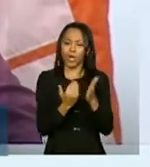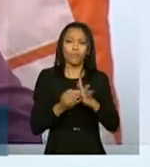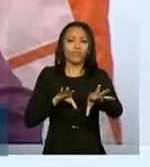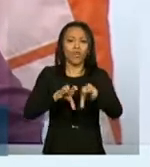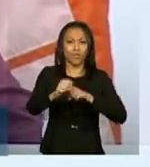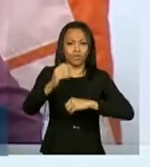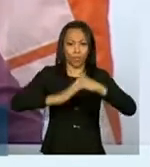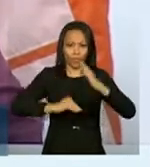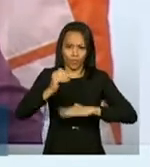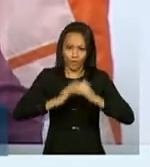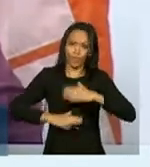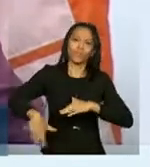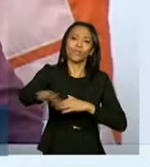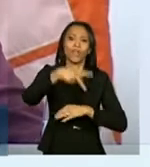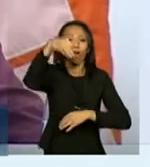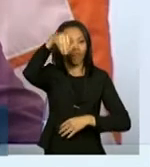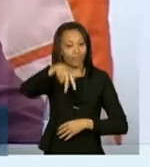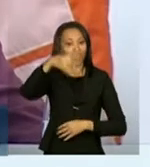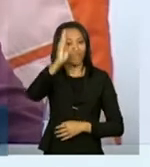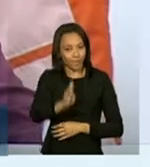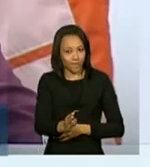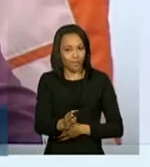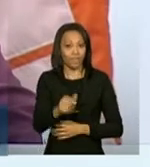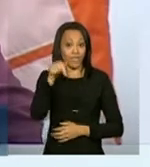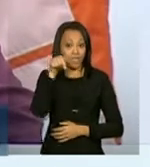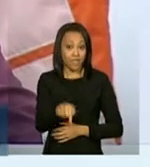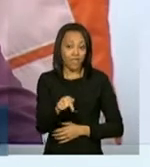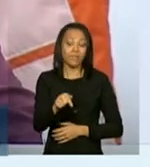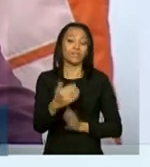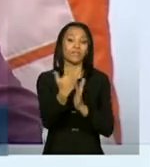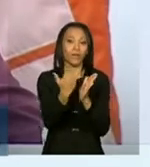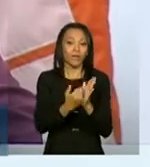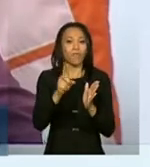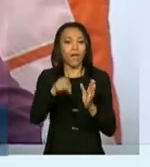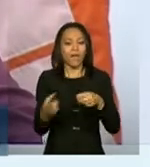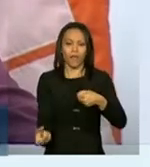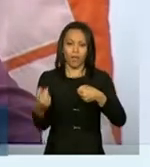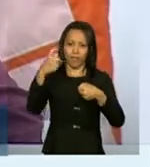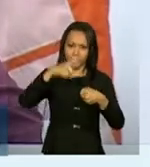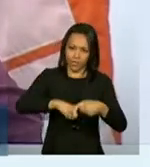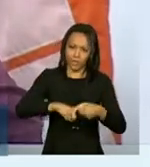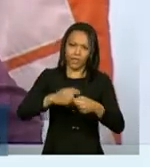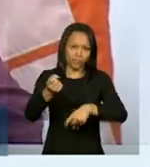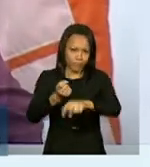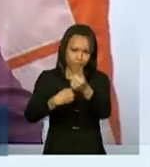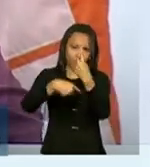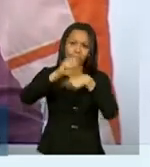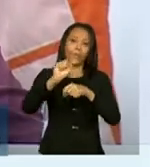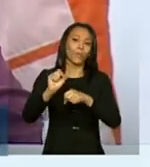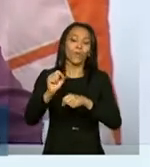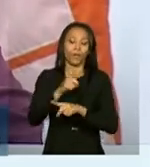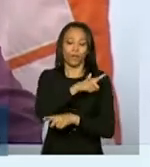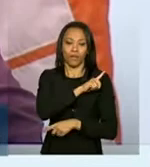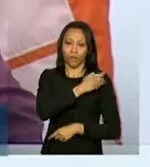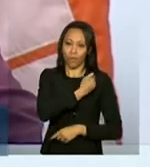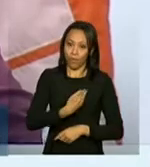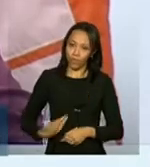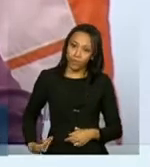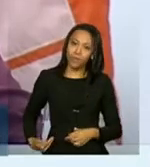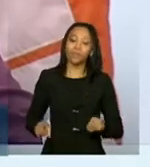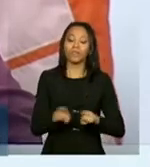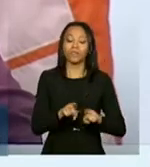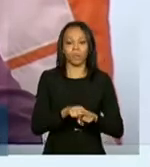já teve. E esse programa é uma parceria bem-sucedida entre o governo e o